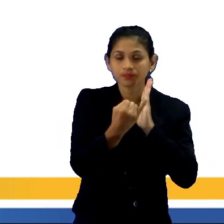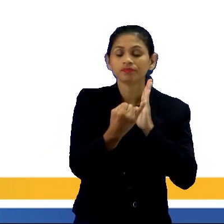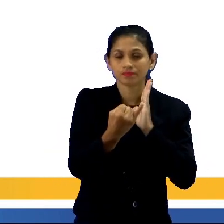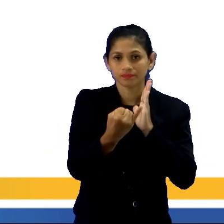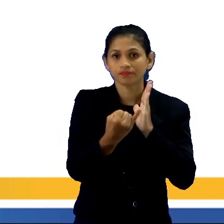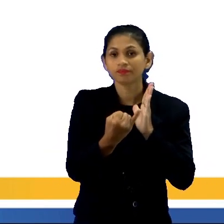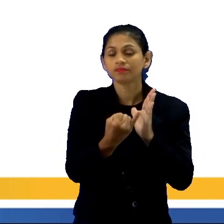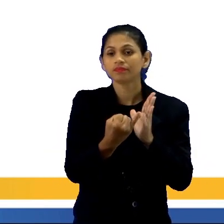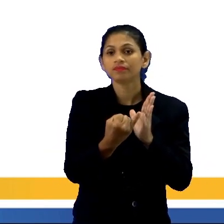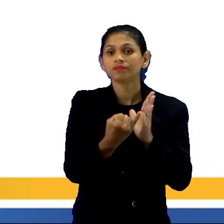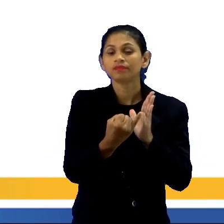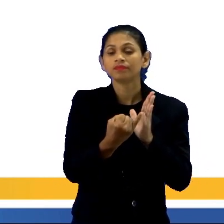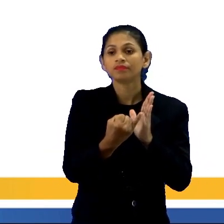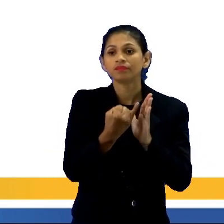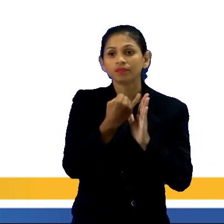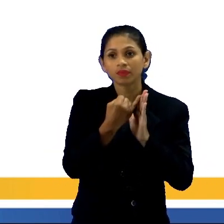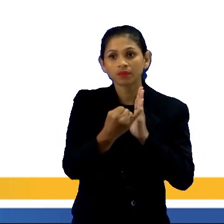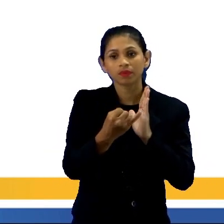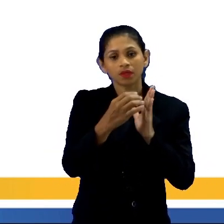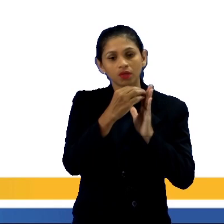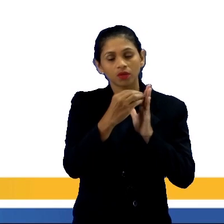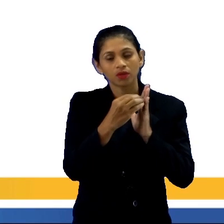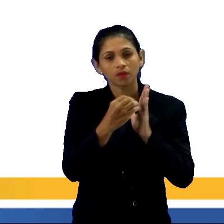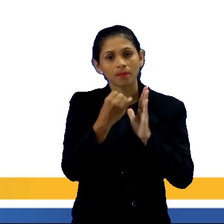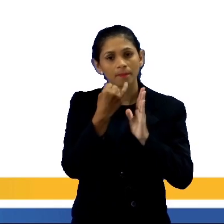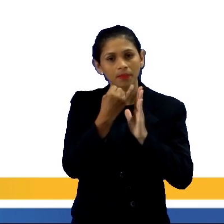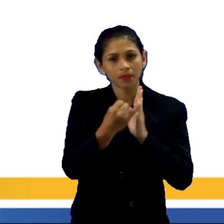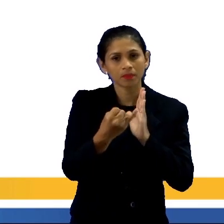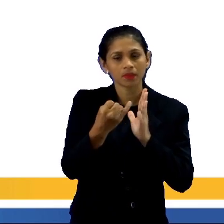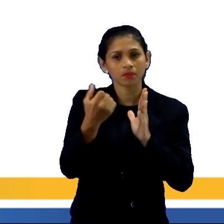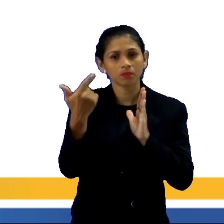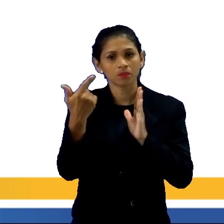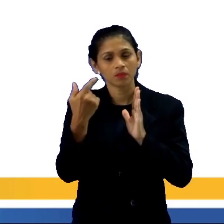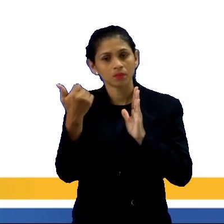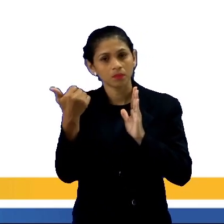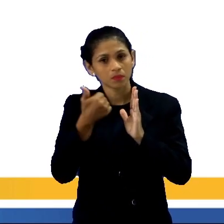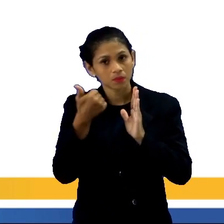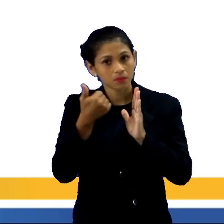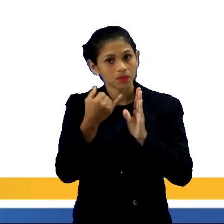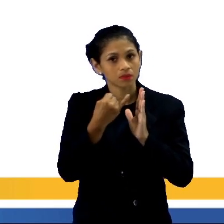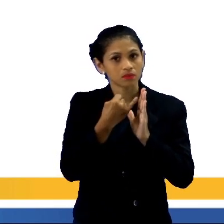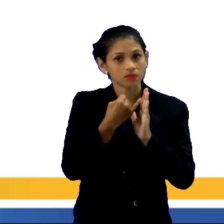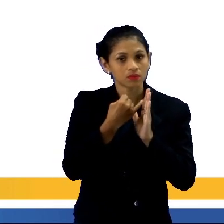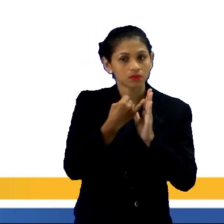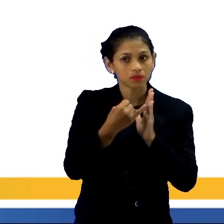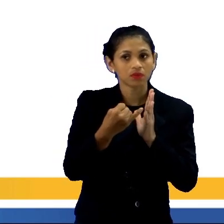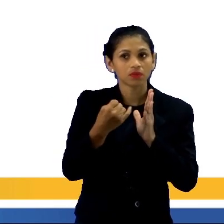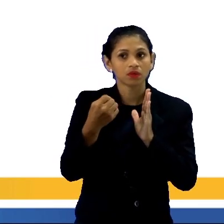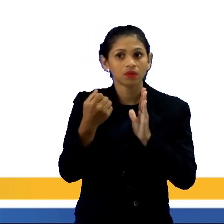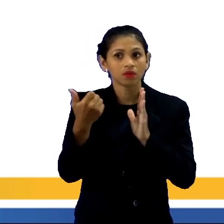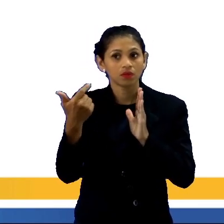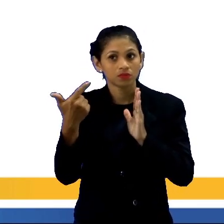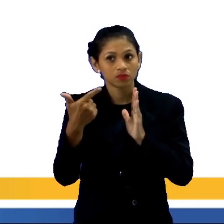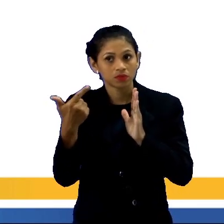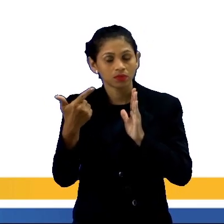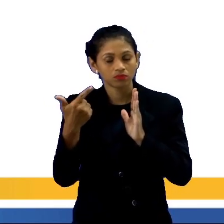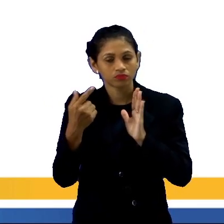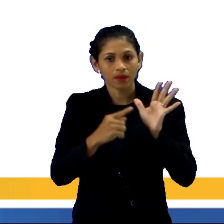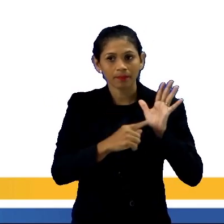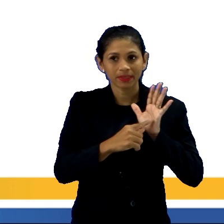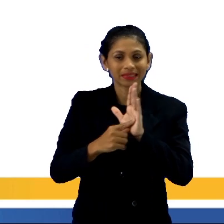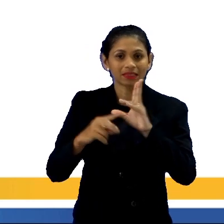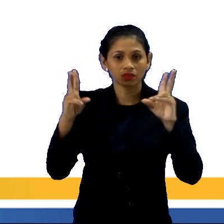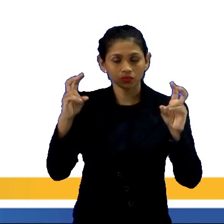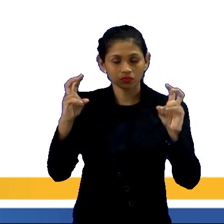primeiros parágrafos, geralmente o primeiro e o segundo, o que ele faz? Ele apresenta, né, o tema, ele situa